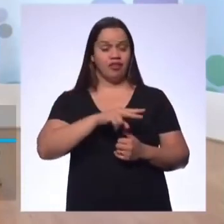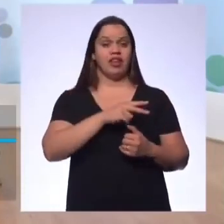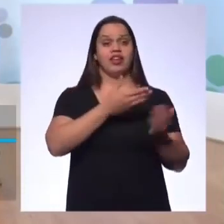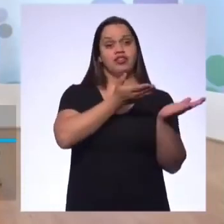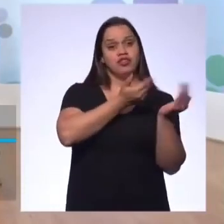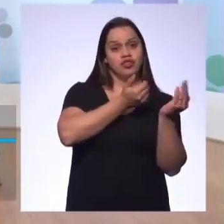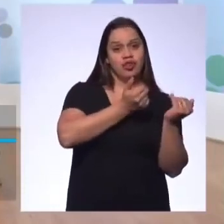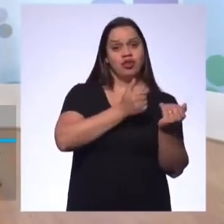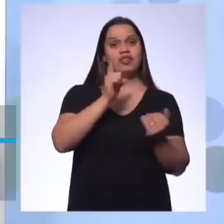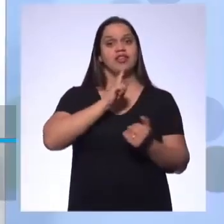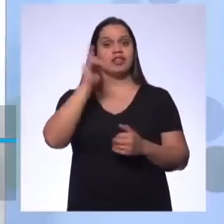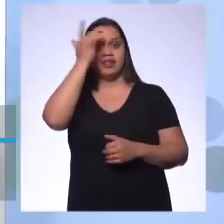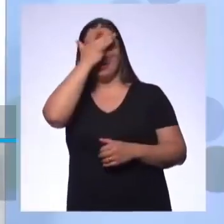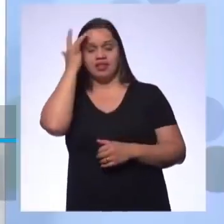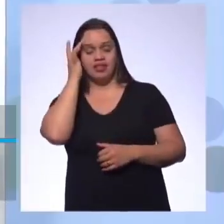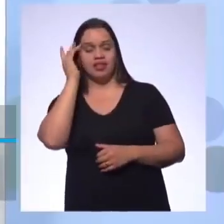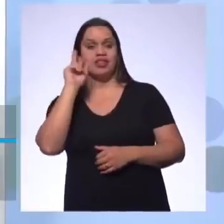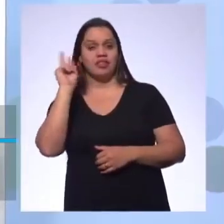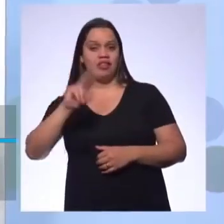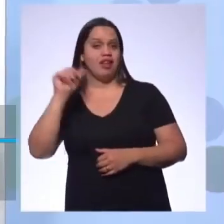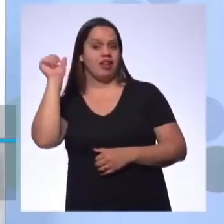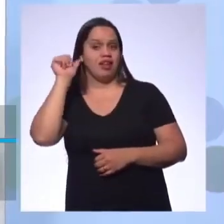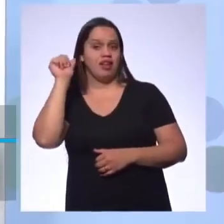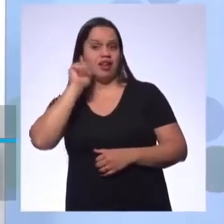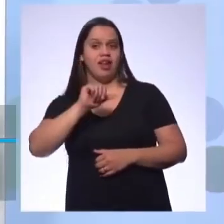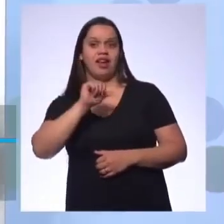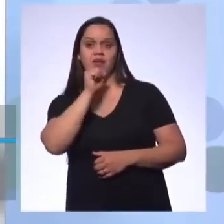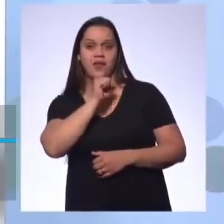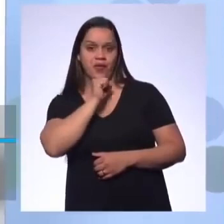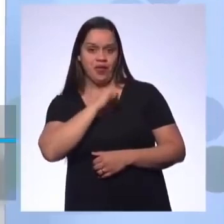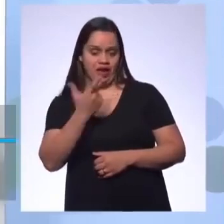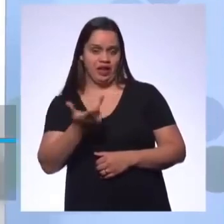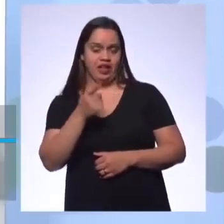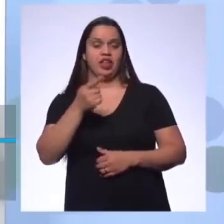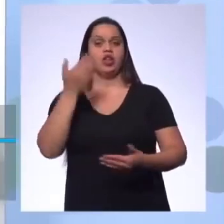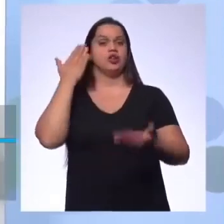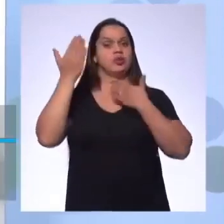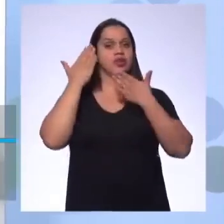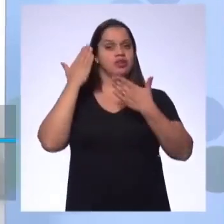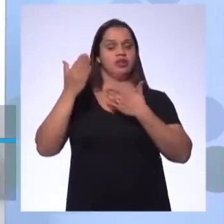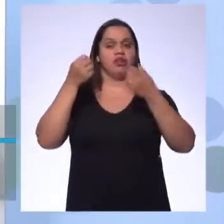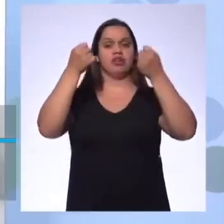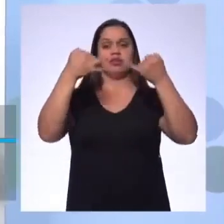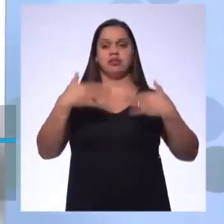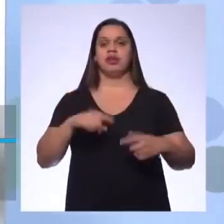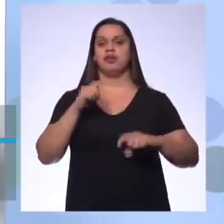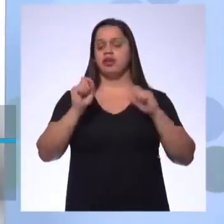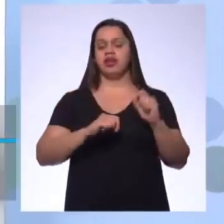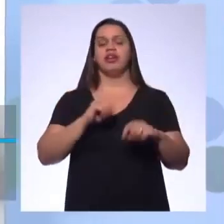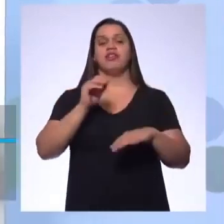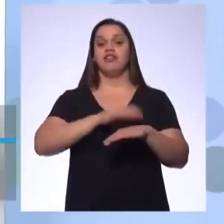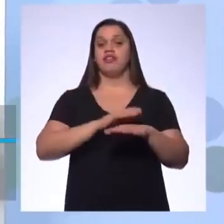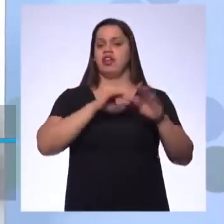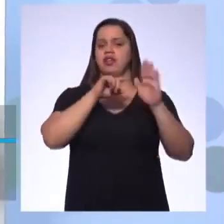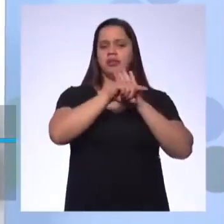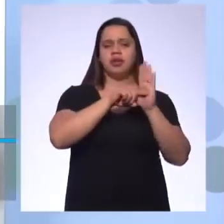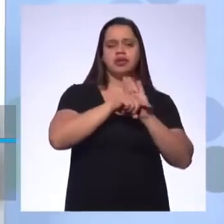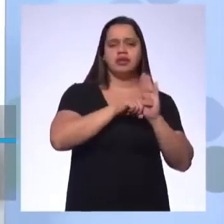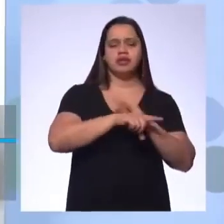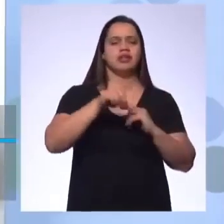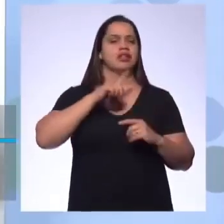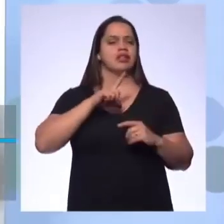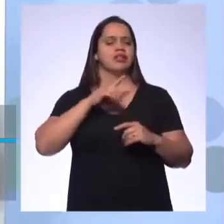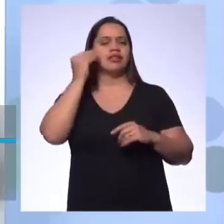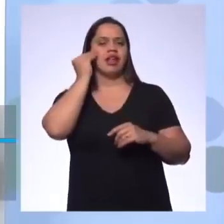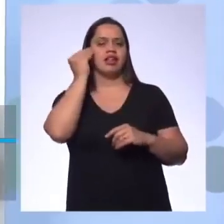que vê a senhora. E isso os psicólogos e tal até fizeram um estudo